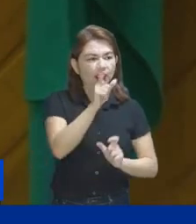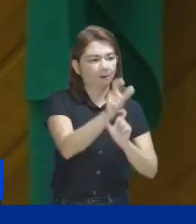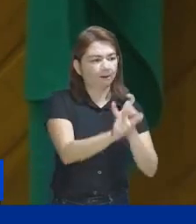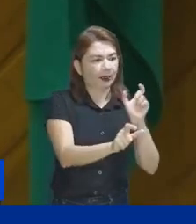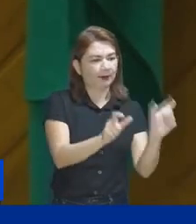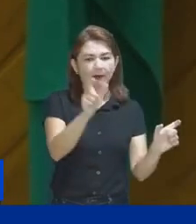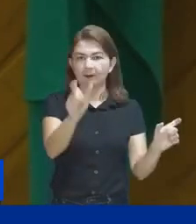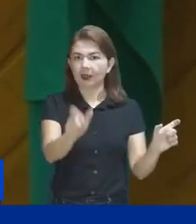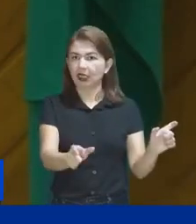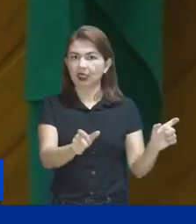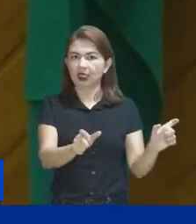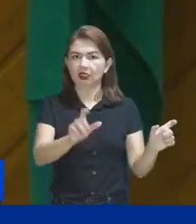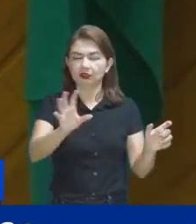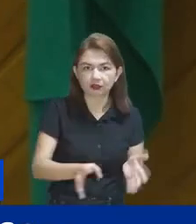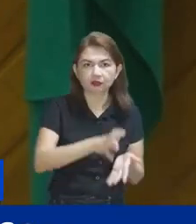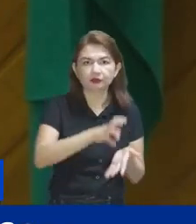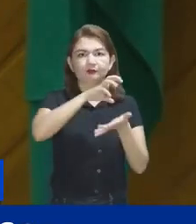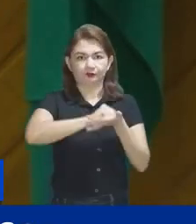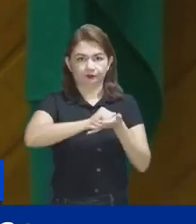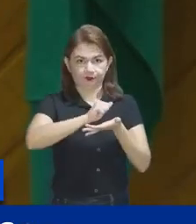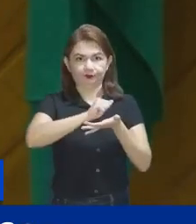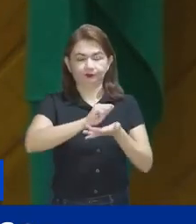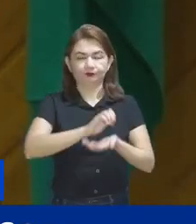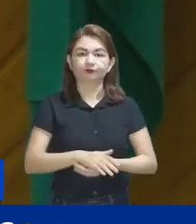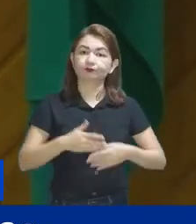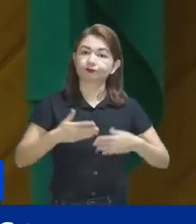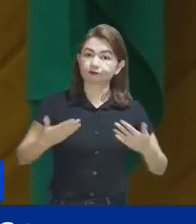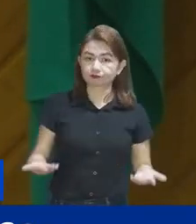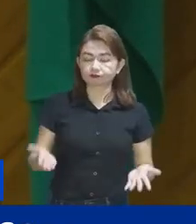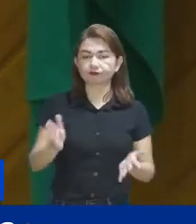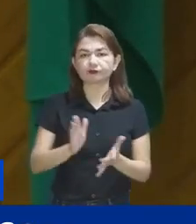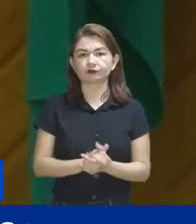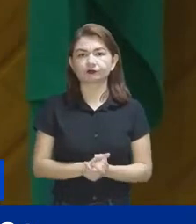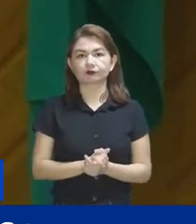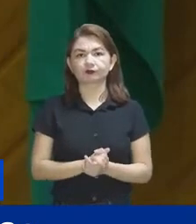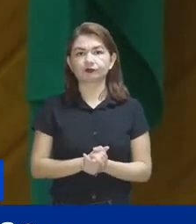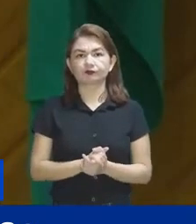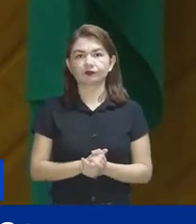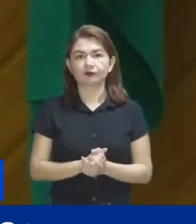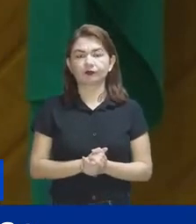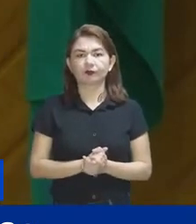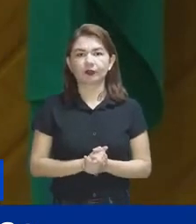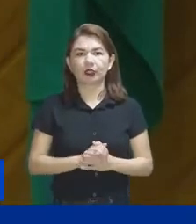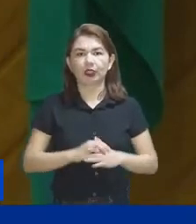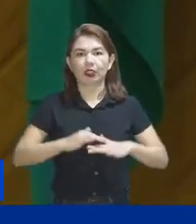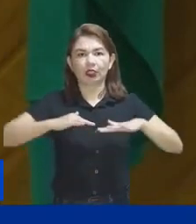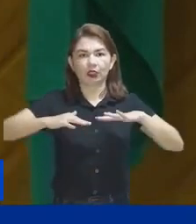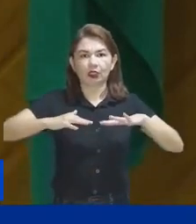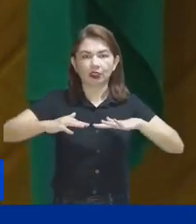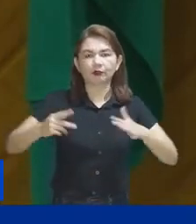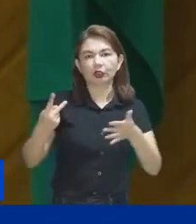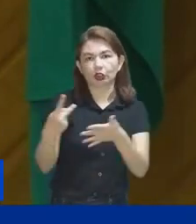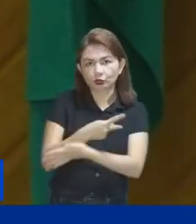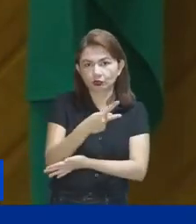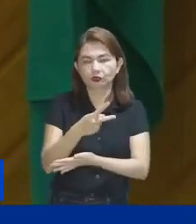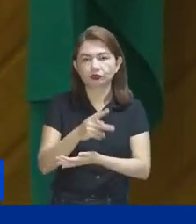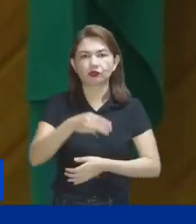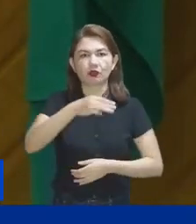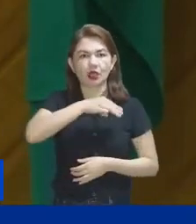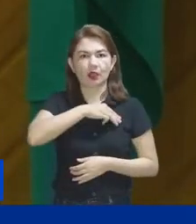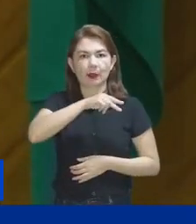estavam nesse veículo. Bom, senhores magistrados, sobre a dinâmica dos fatos, o MPE